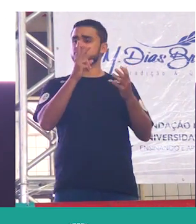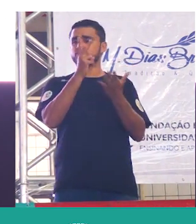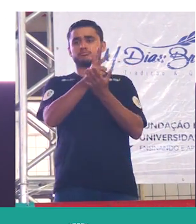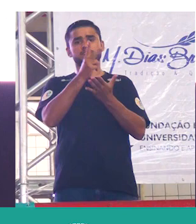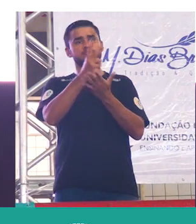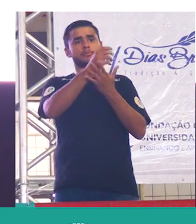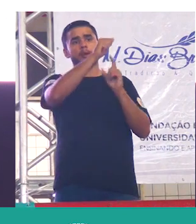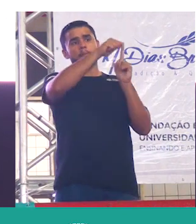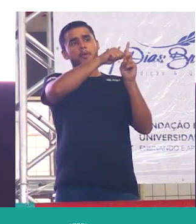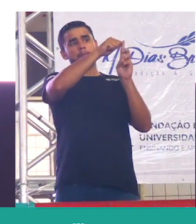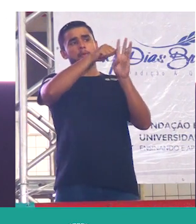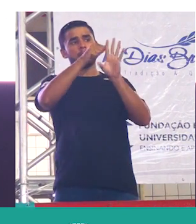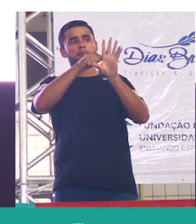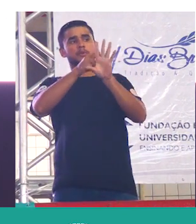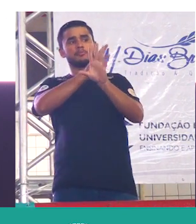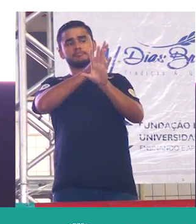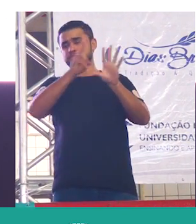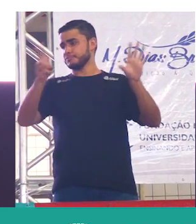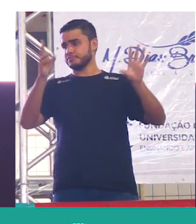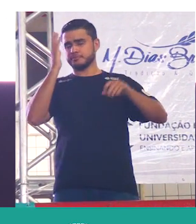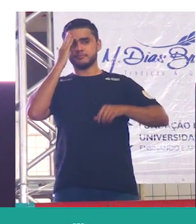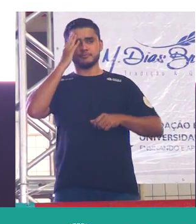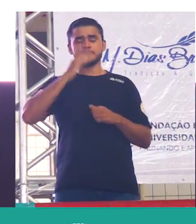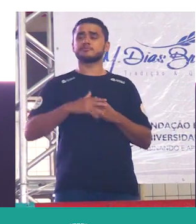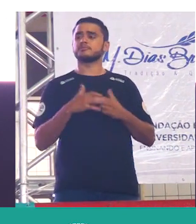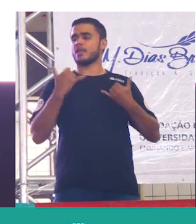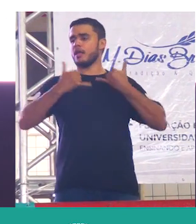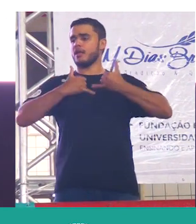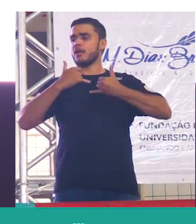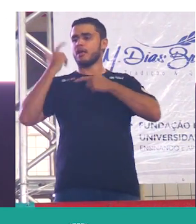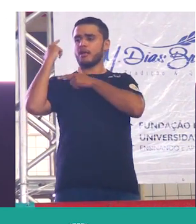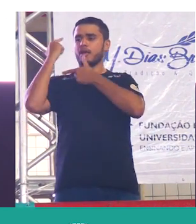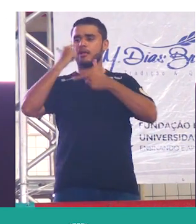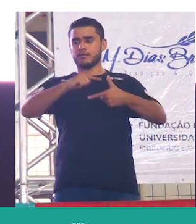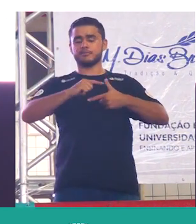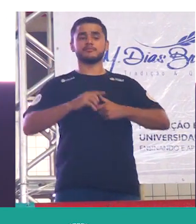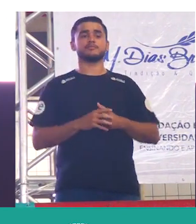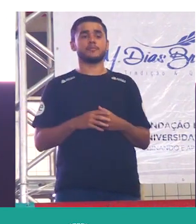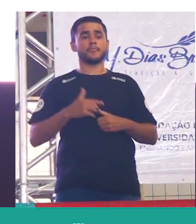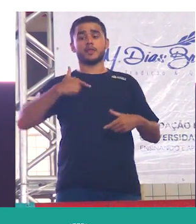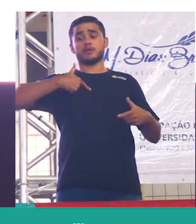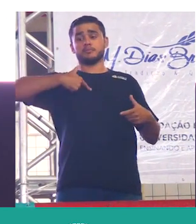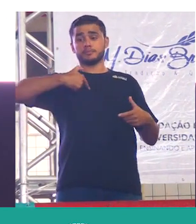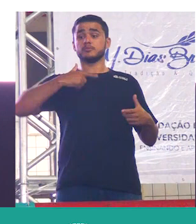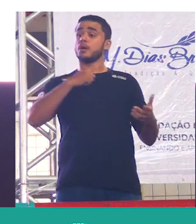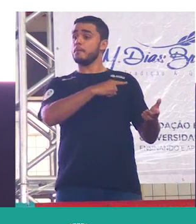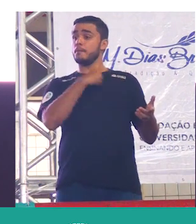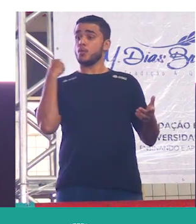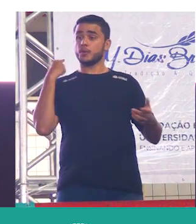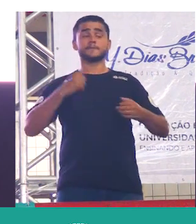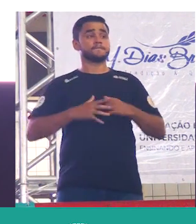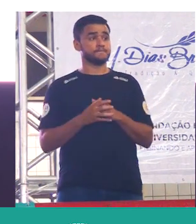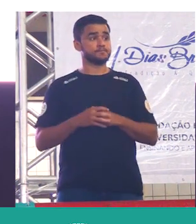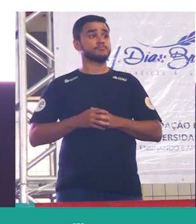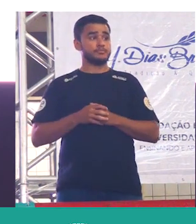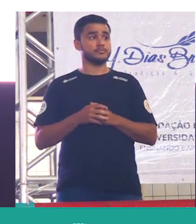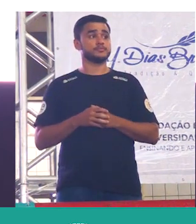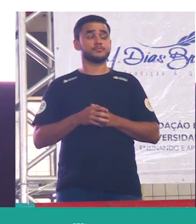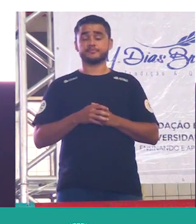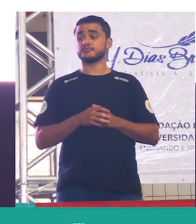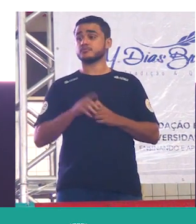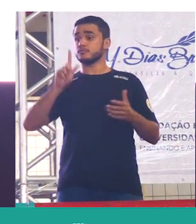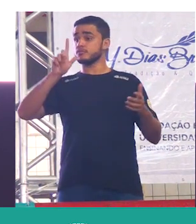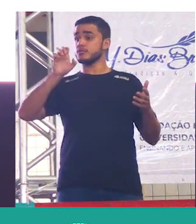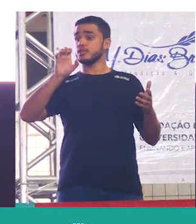É porque por tradição ou brincadeira fala-se isso. É a morte do Vargas. No dia 25